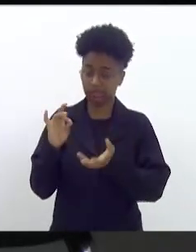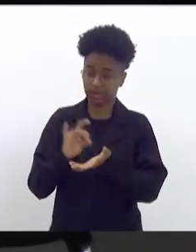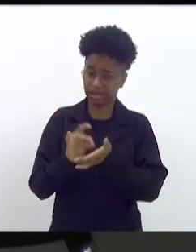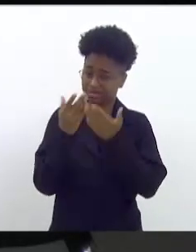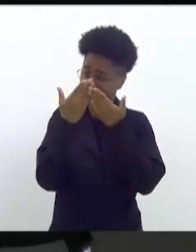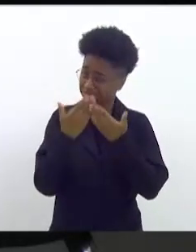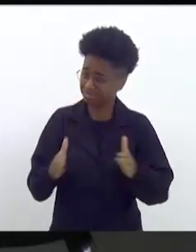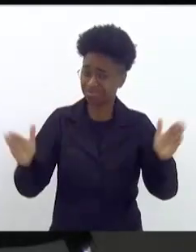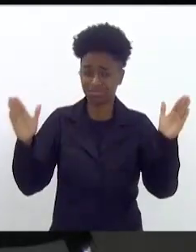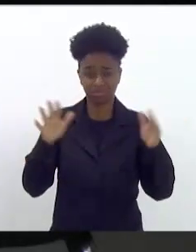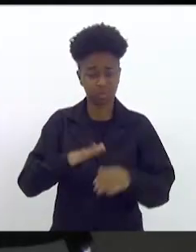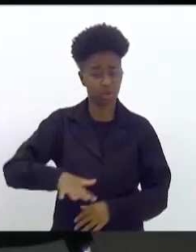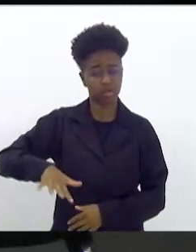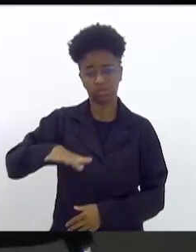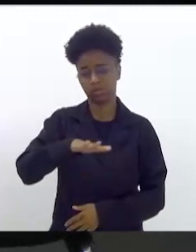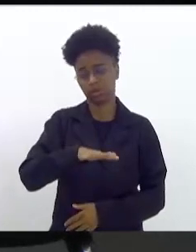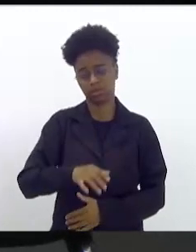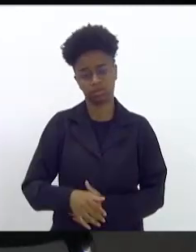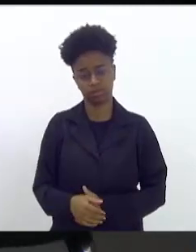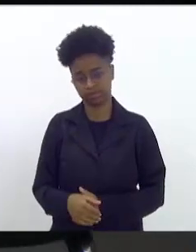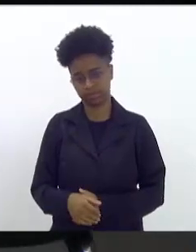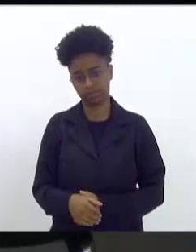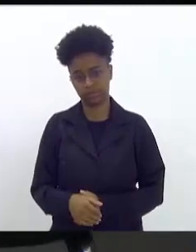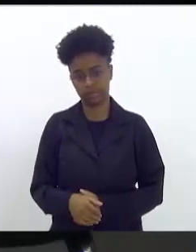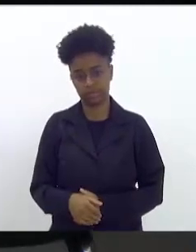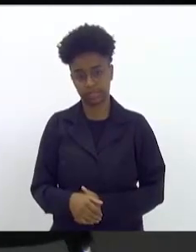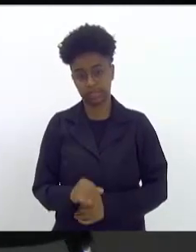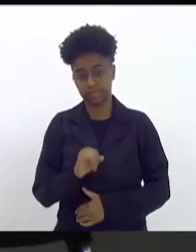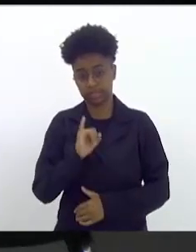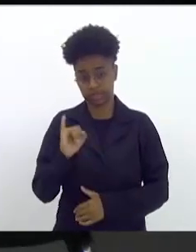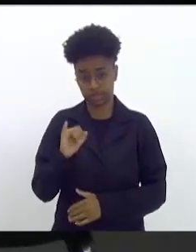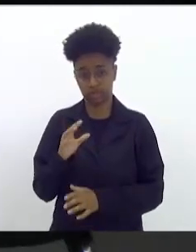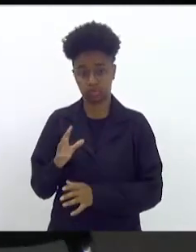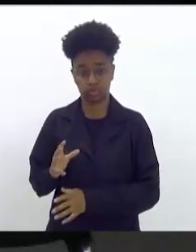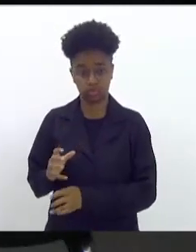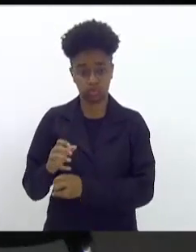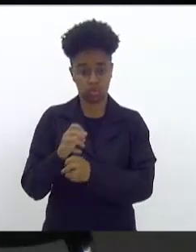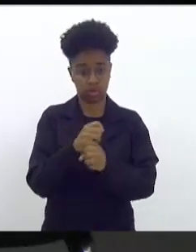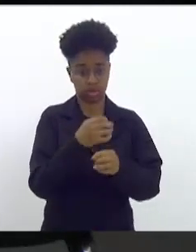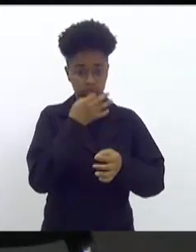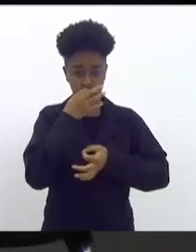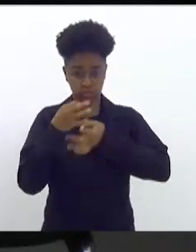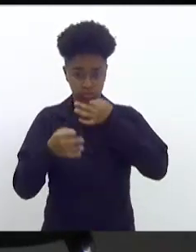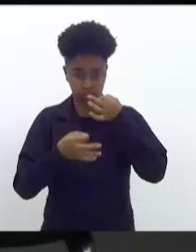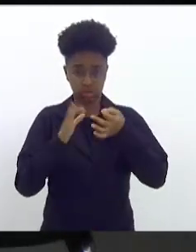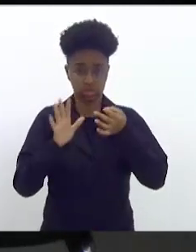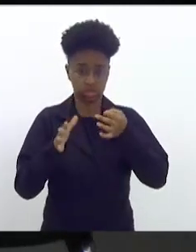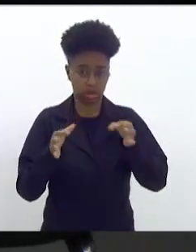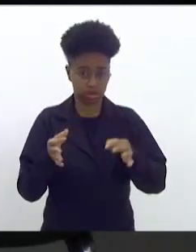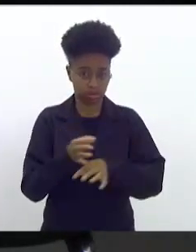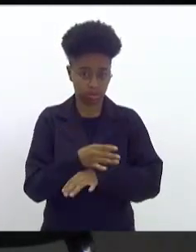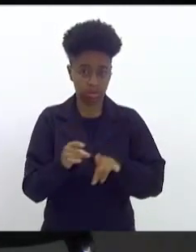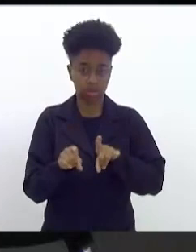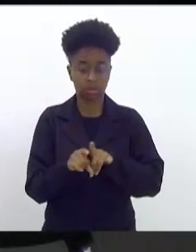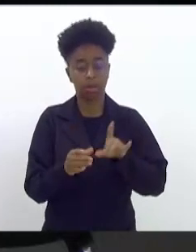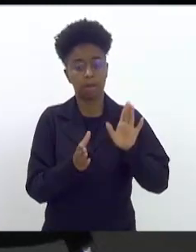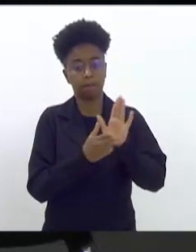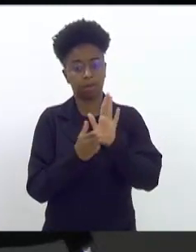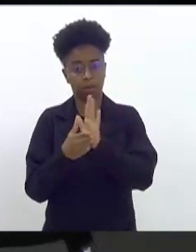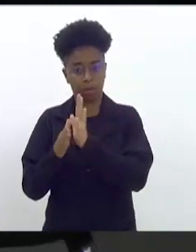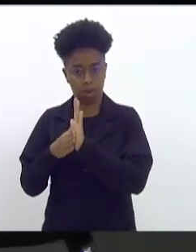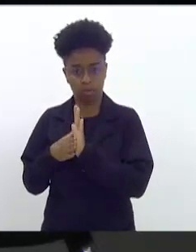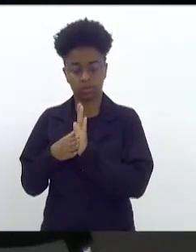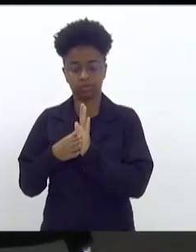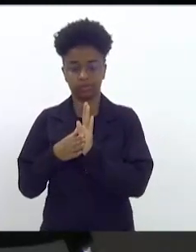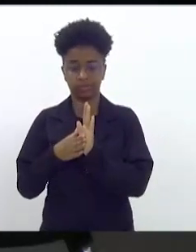amplo, muito amplo. Se eu somar aqui as sugestões já dadas e as suas próprias propostas,